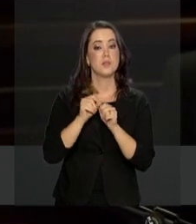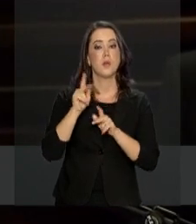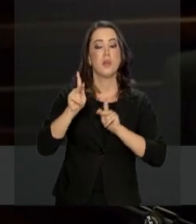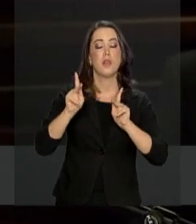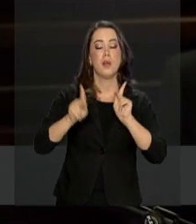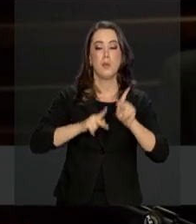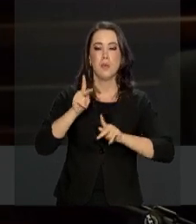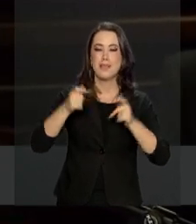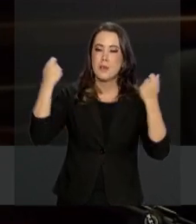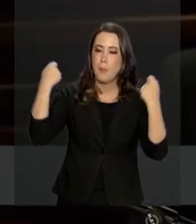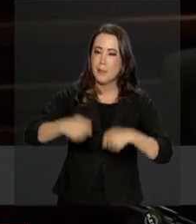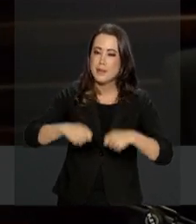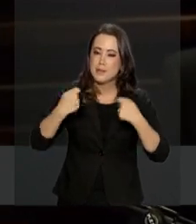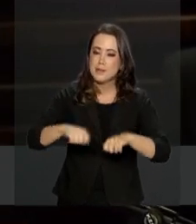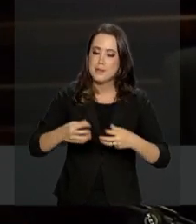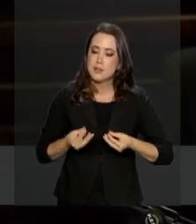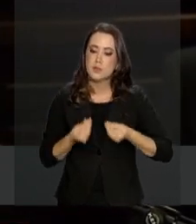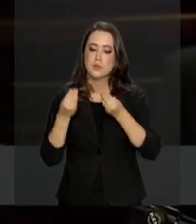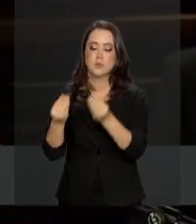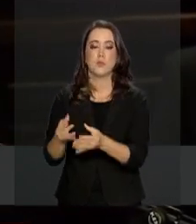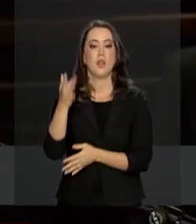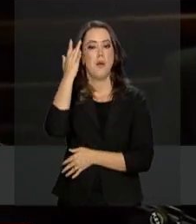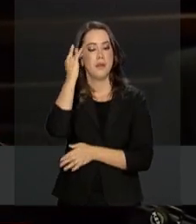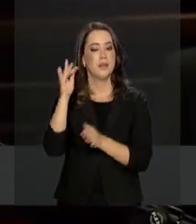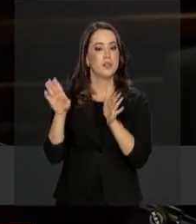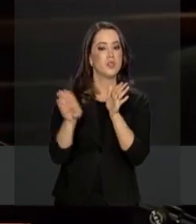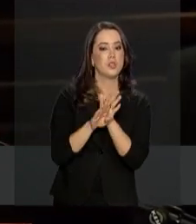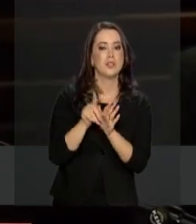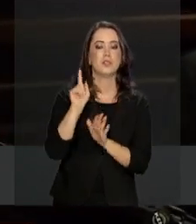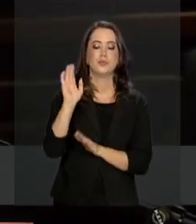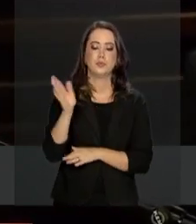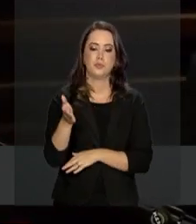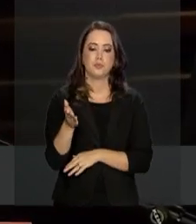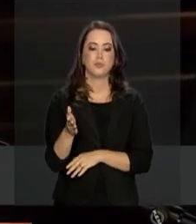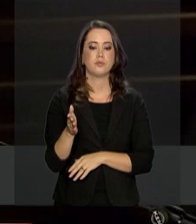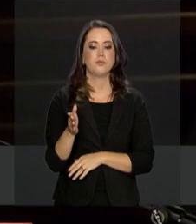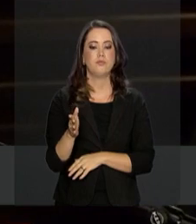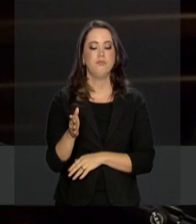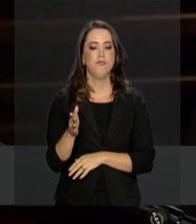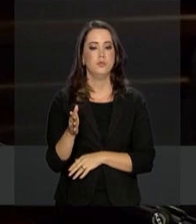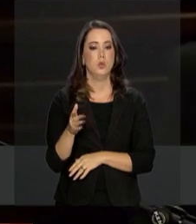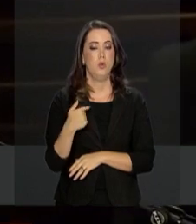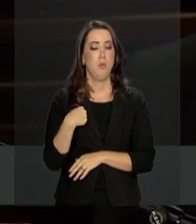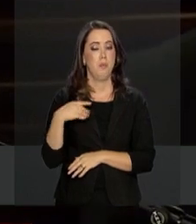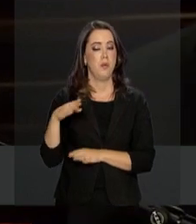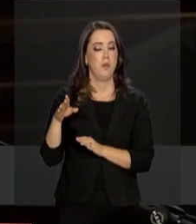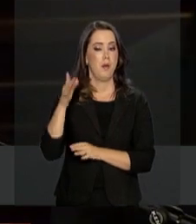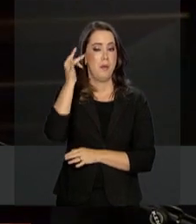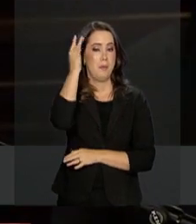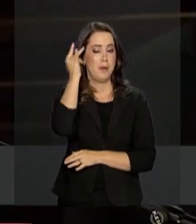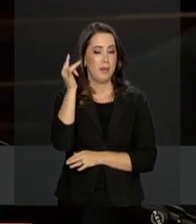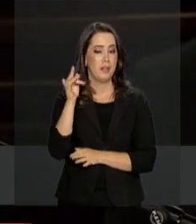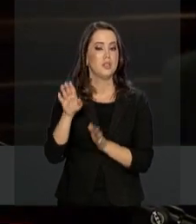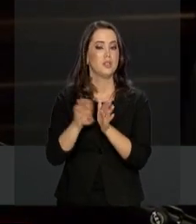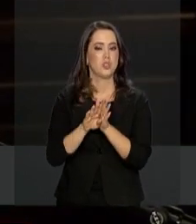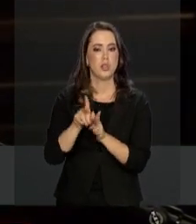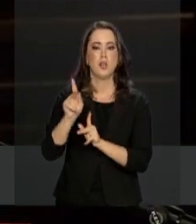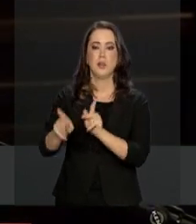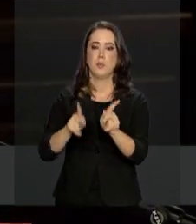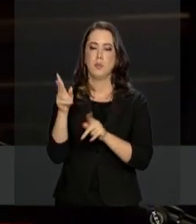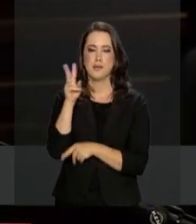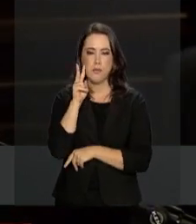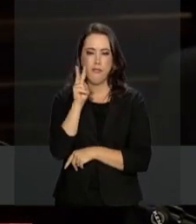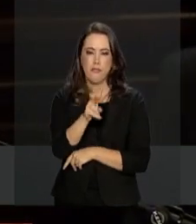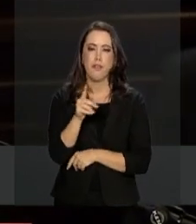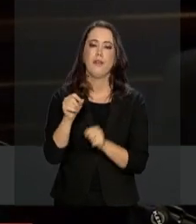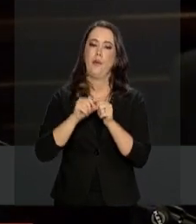o meu amanhã está chegando eu confesso a vocês que eu confesso a vocês que ainda ontem